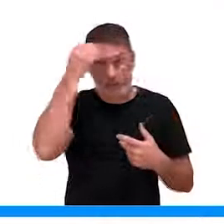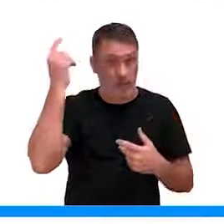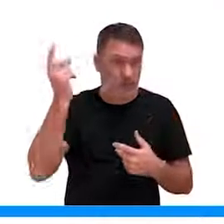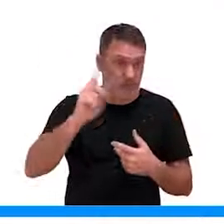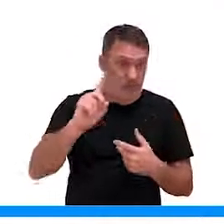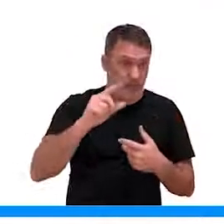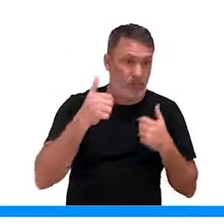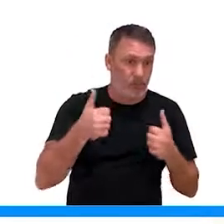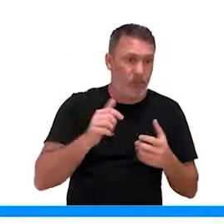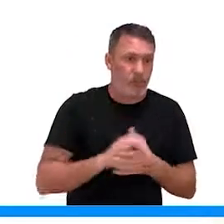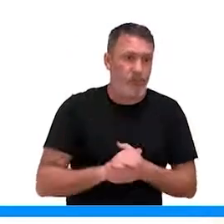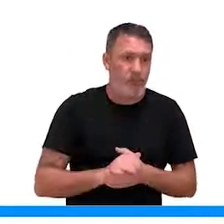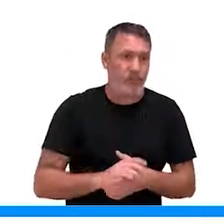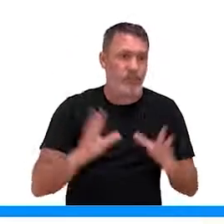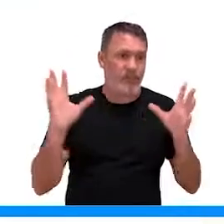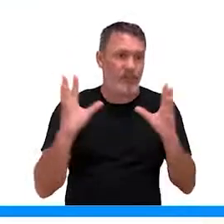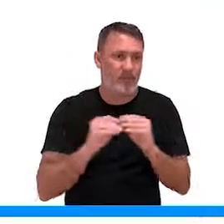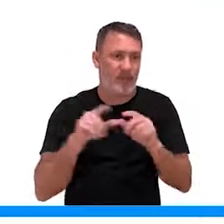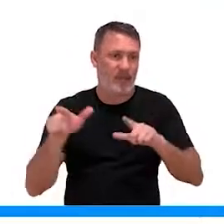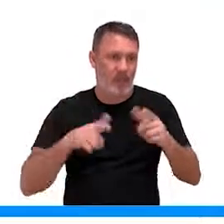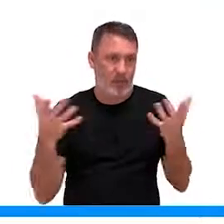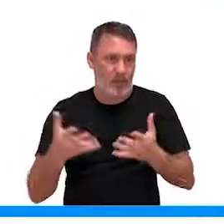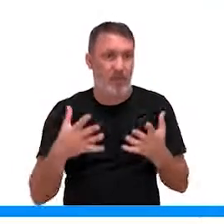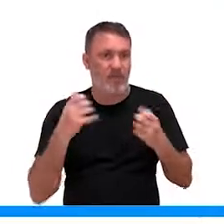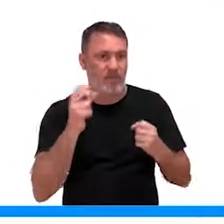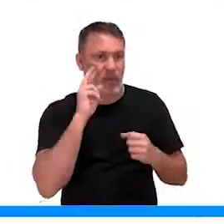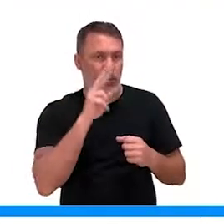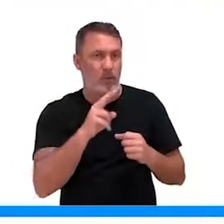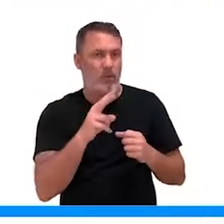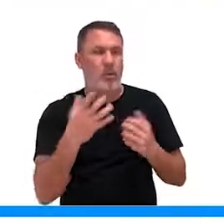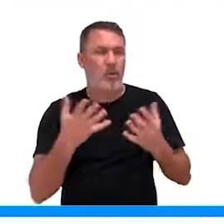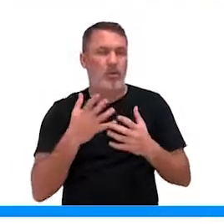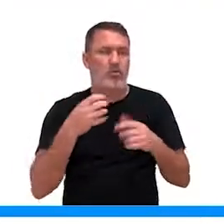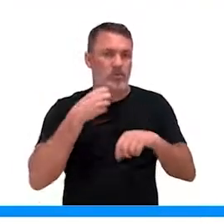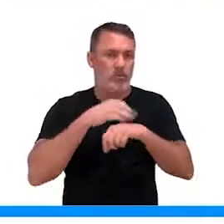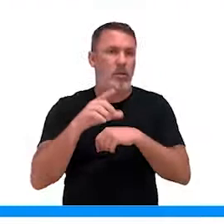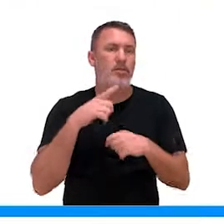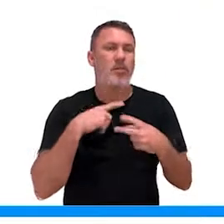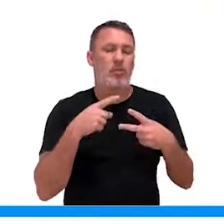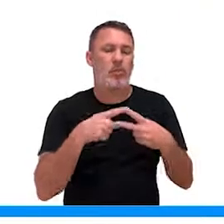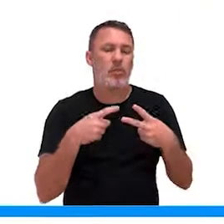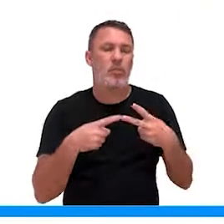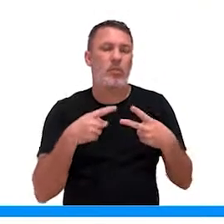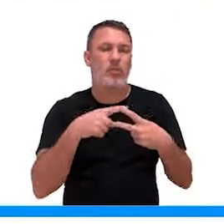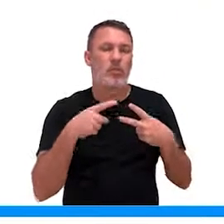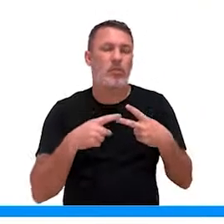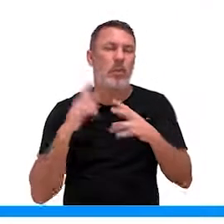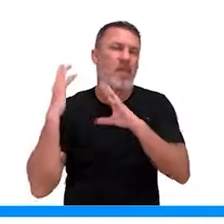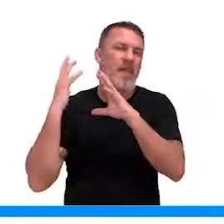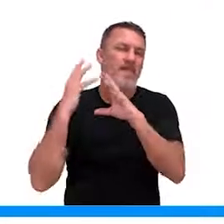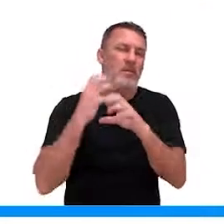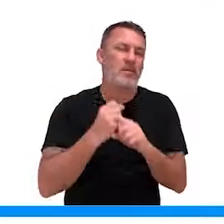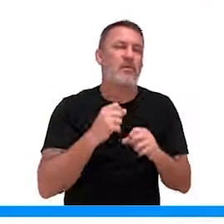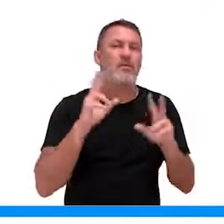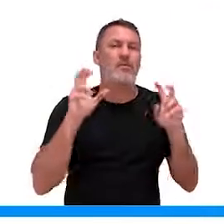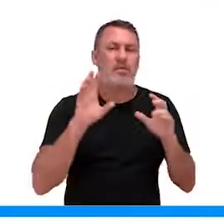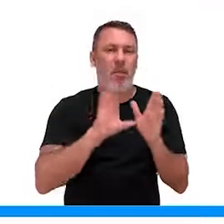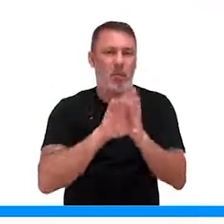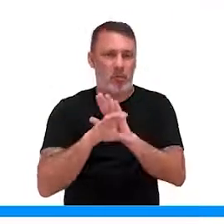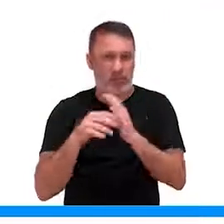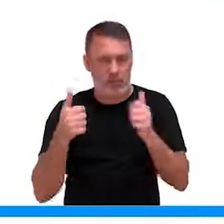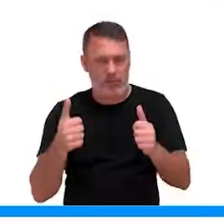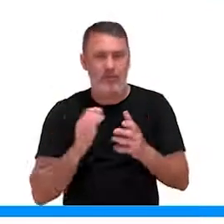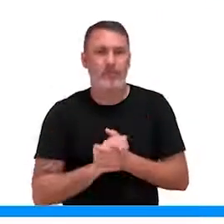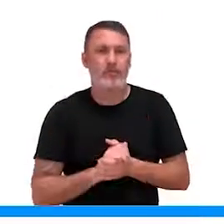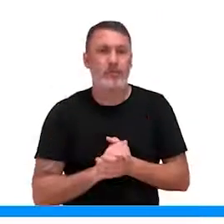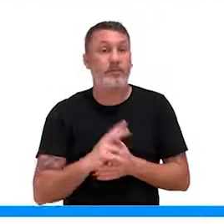gente fechar aqui o nosso trabalho, vamos lá. Vamos aqui fazer duas questõezinhas, tá? Para revisar a aplicação desses conceitos. Observe a